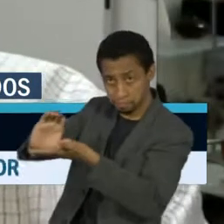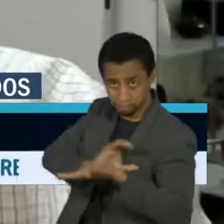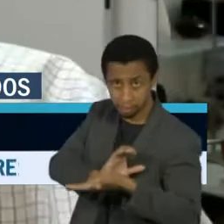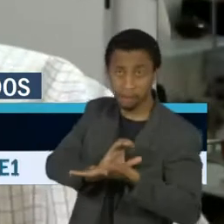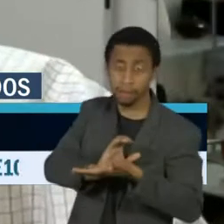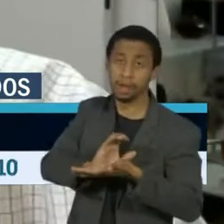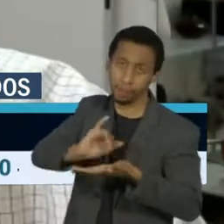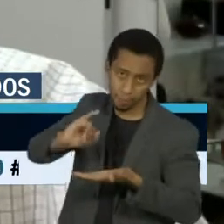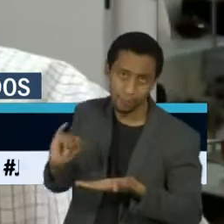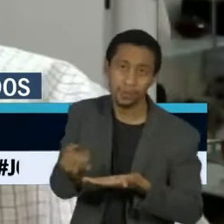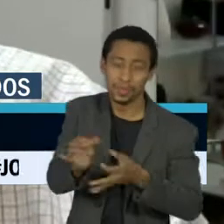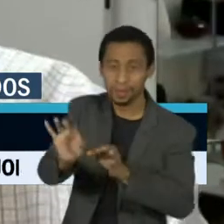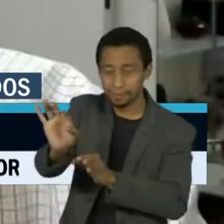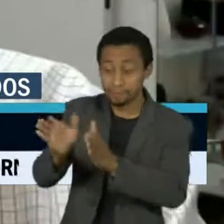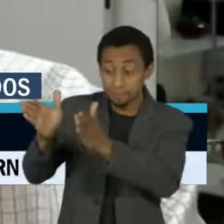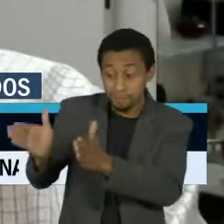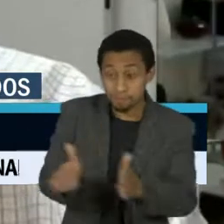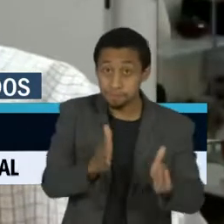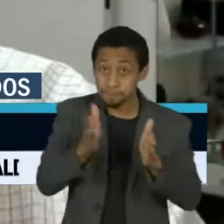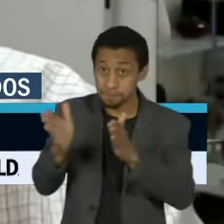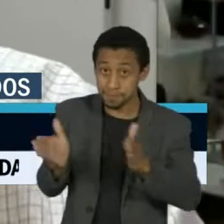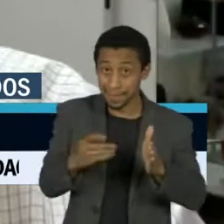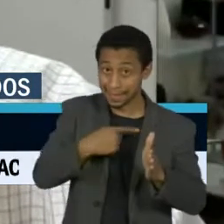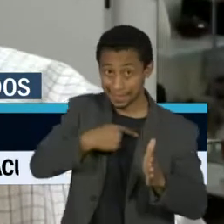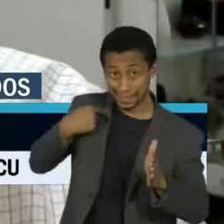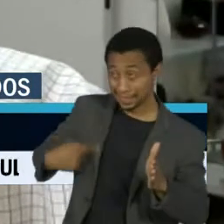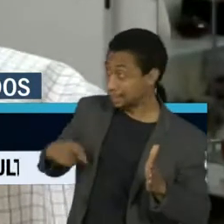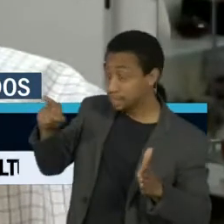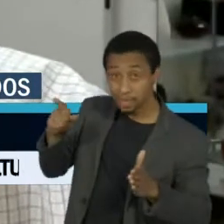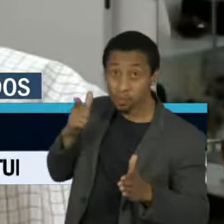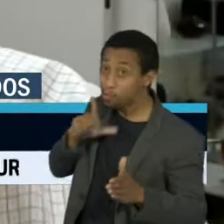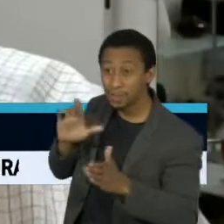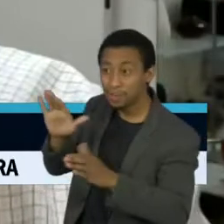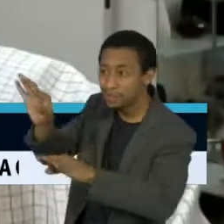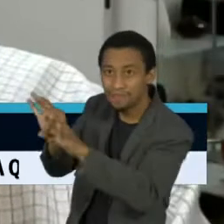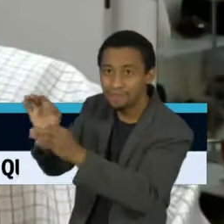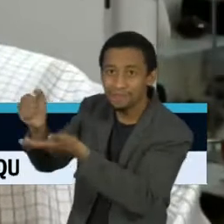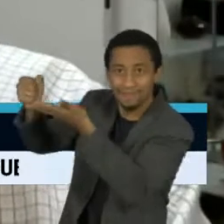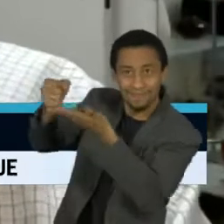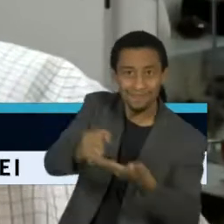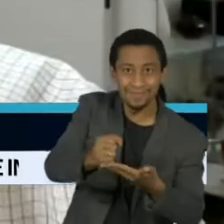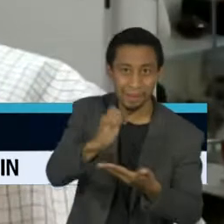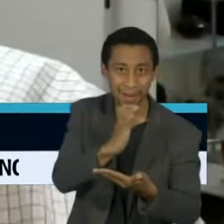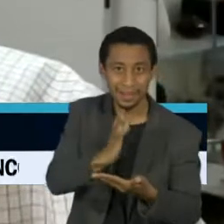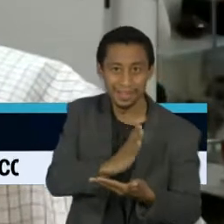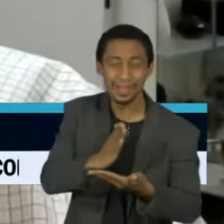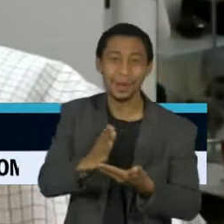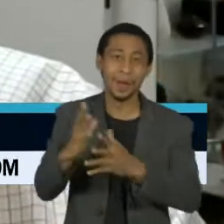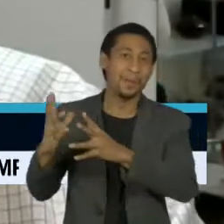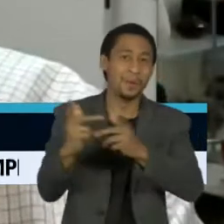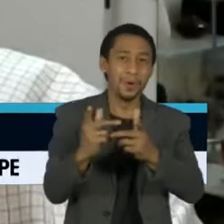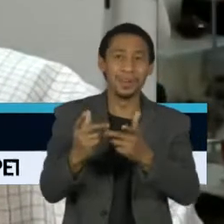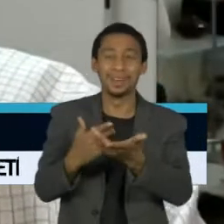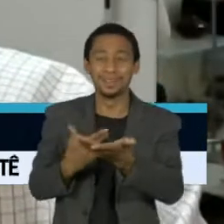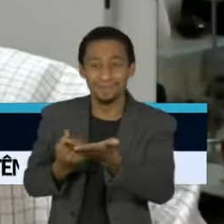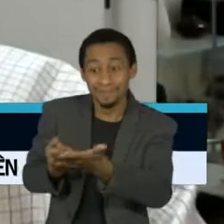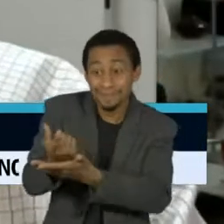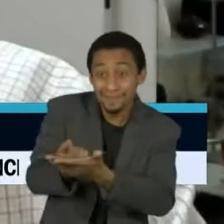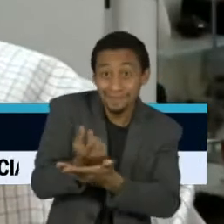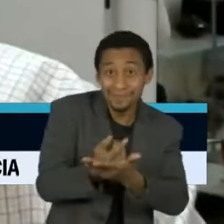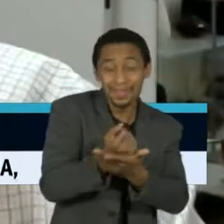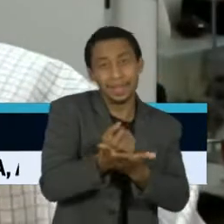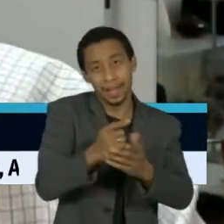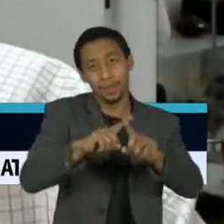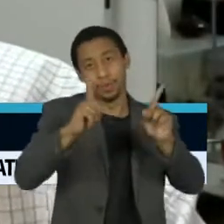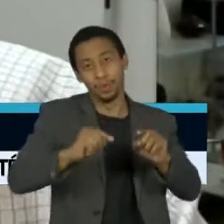a produção retomou e os chineses não conseguiram entregar no Brasil, todo mundo correu para a indústria nacional, a gente